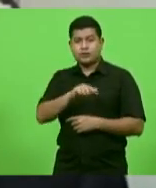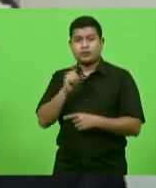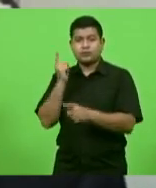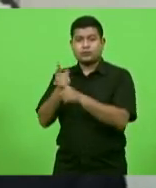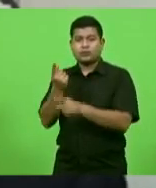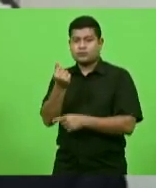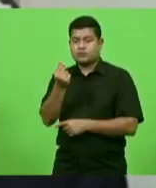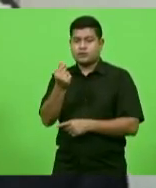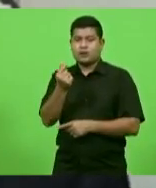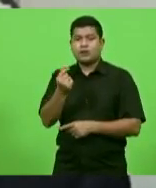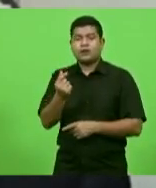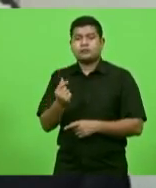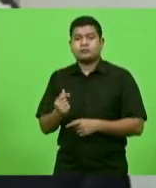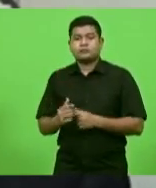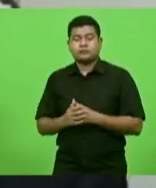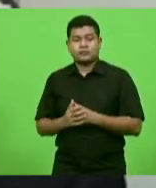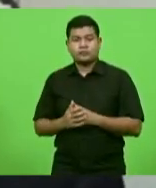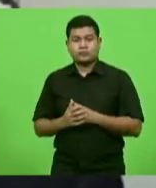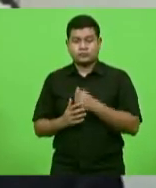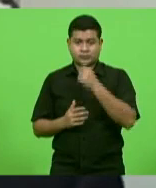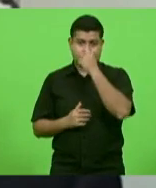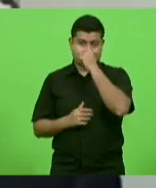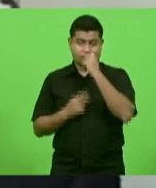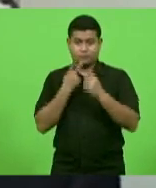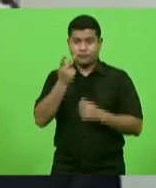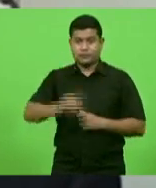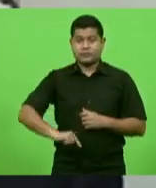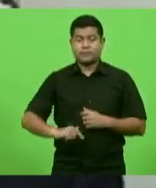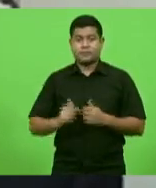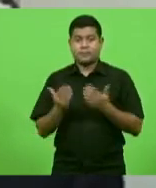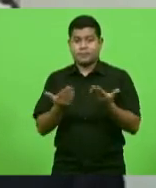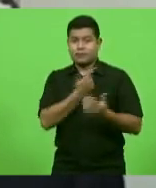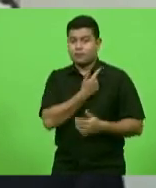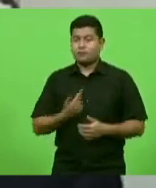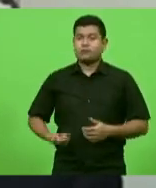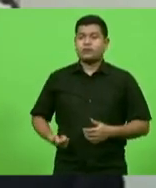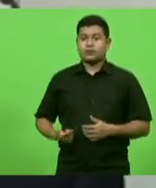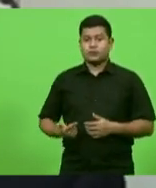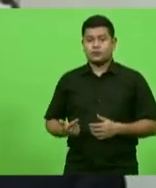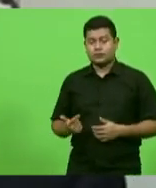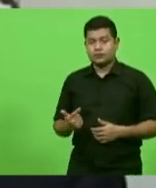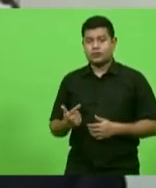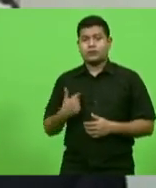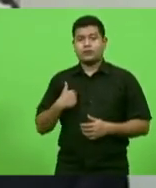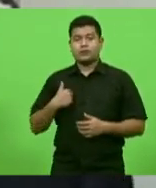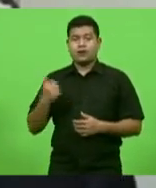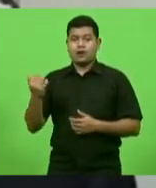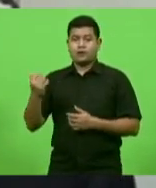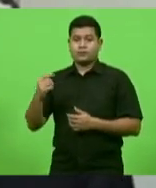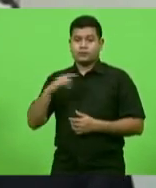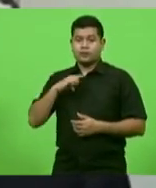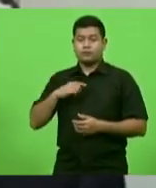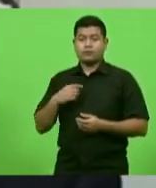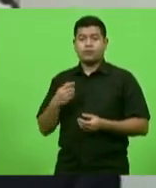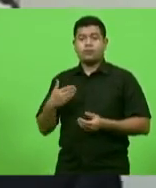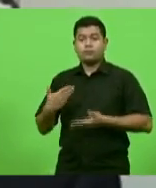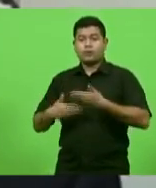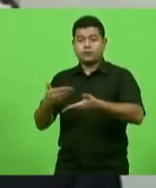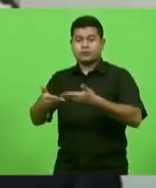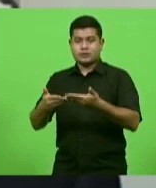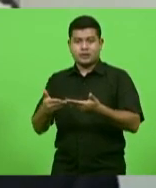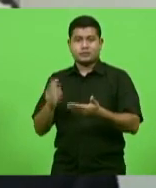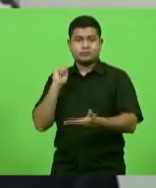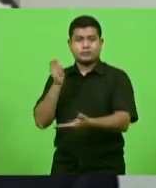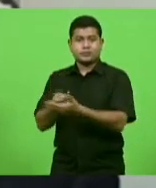de forma antecipada mais uma vez repito aqui que o governador tomou conhecimento da forma de pagamento do processo